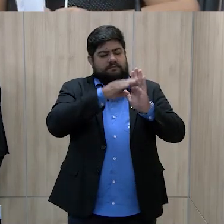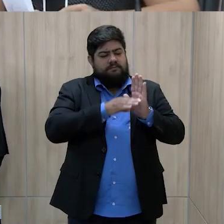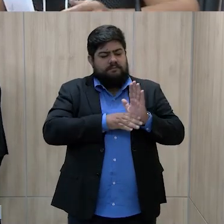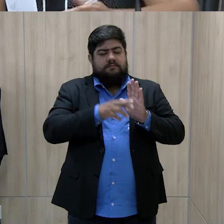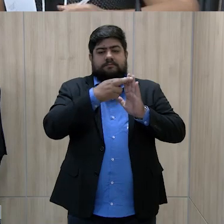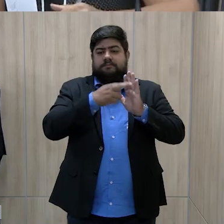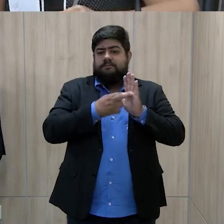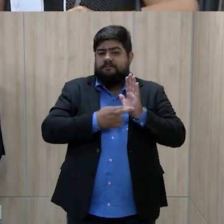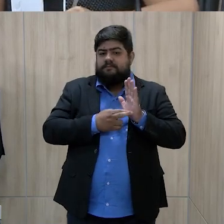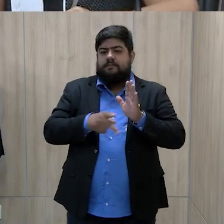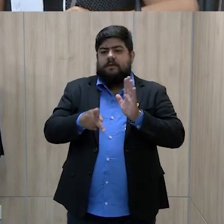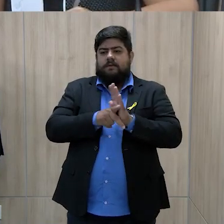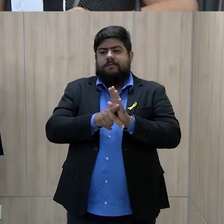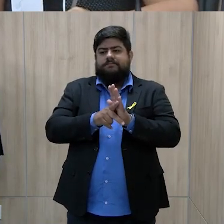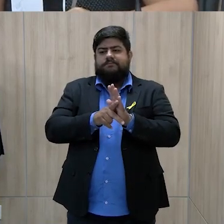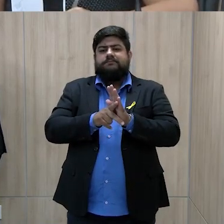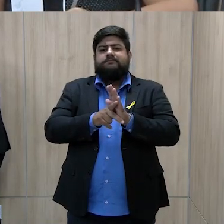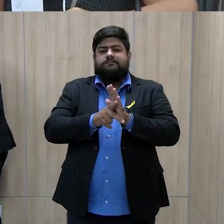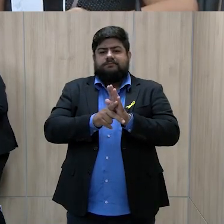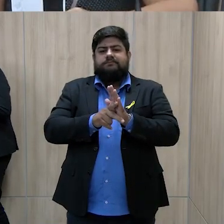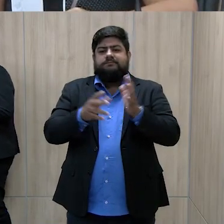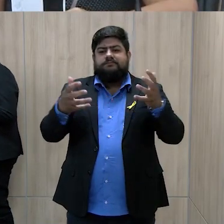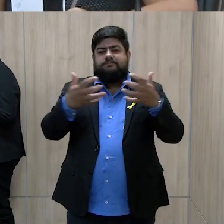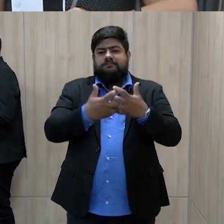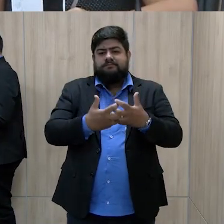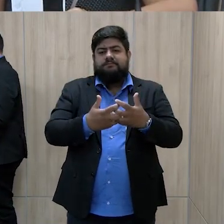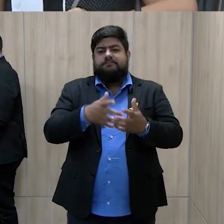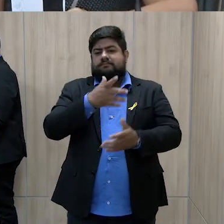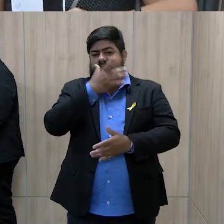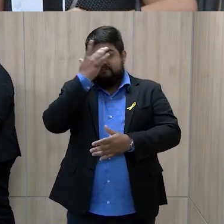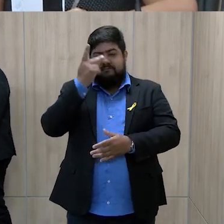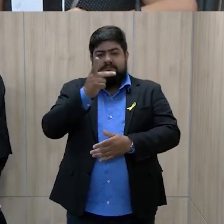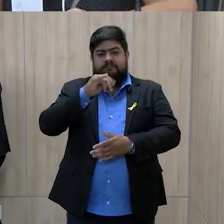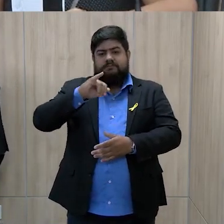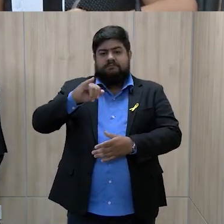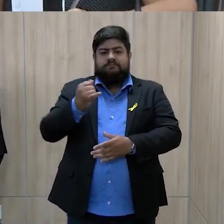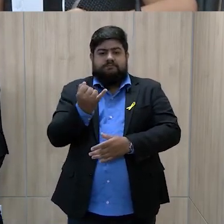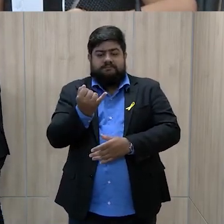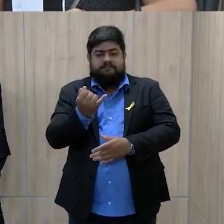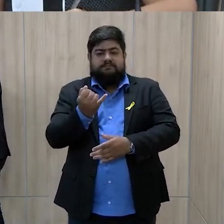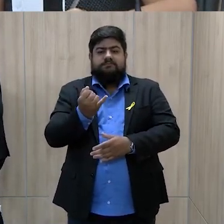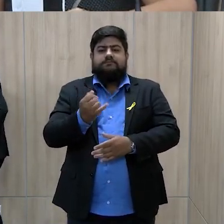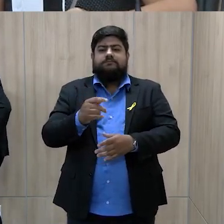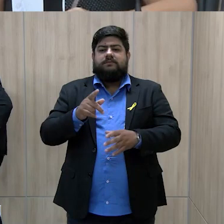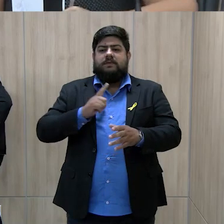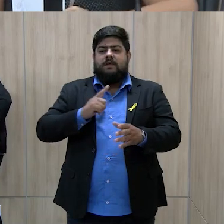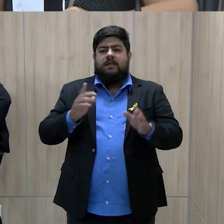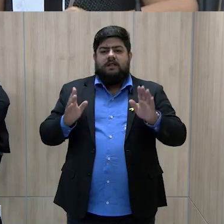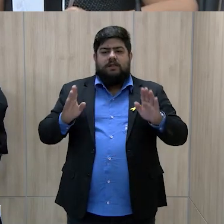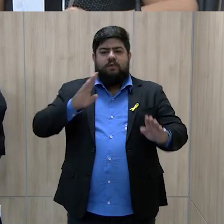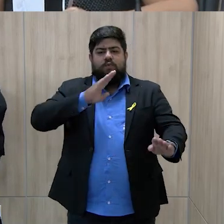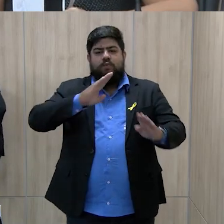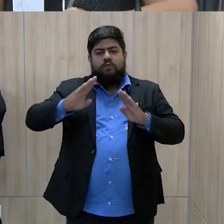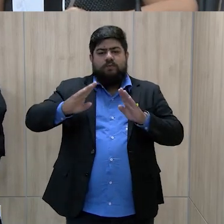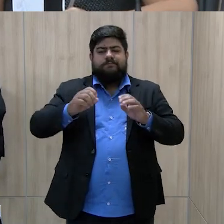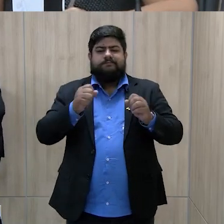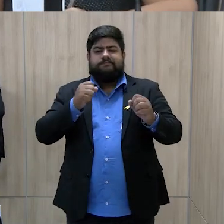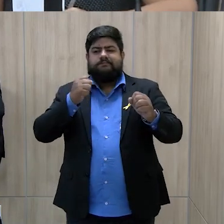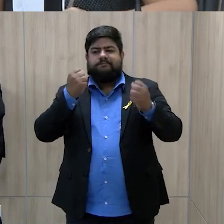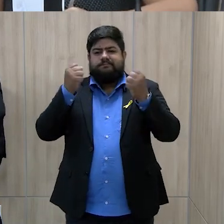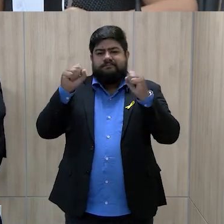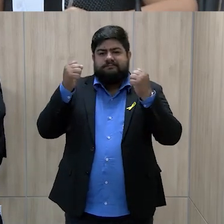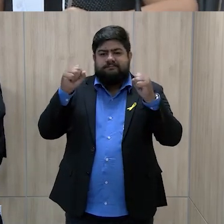que estabelece normas sobre o funcionamento de pessoas jurídicas prestadoras de serviço em lutas Capoeiras